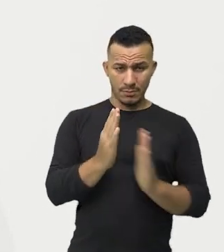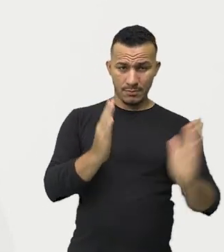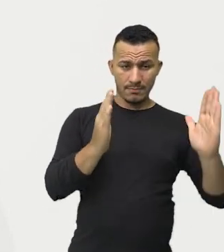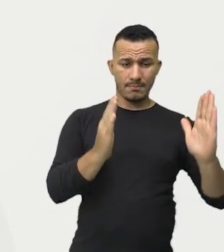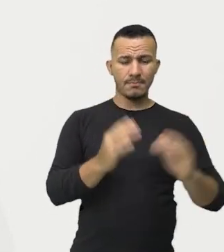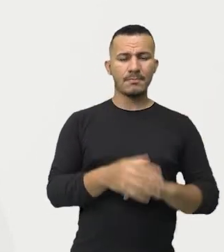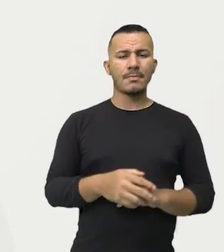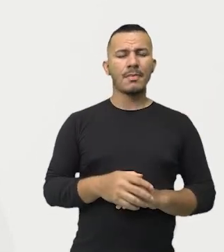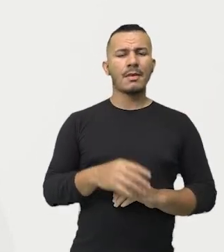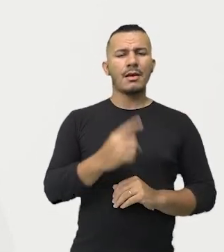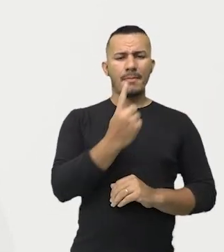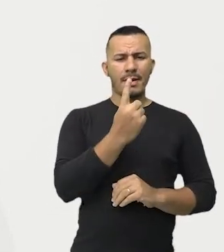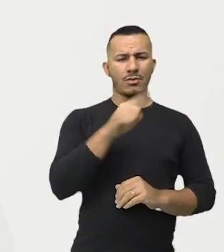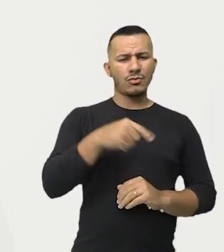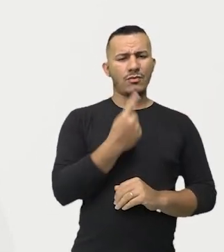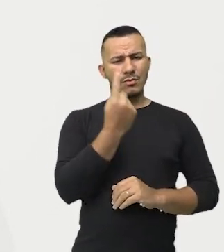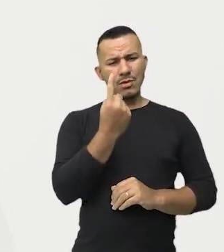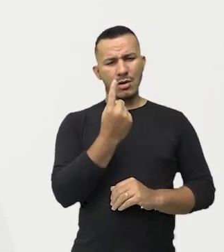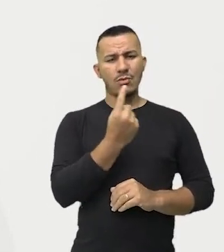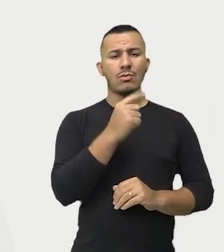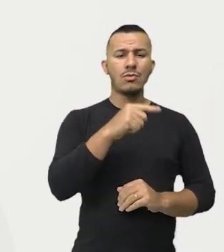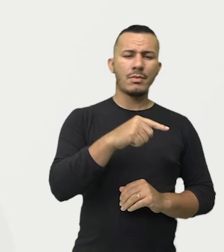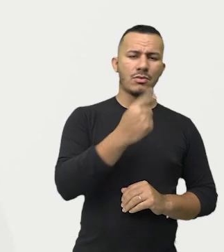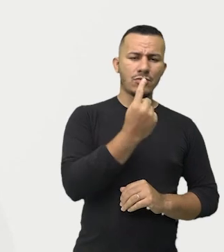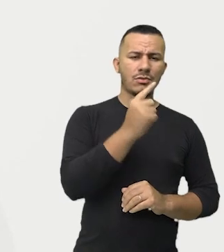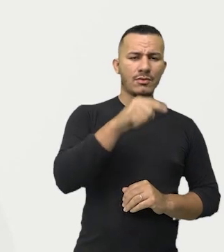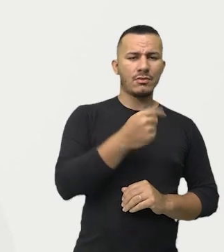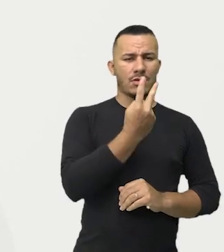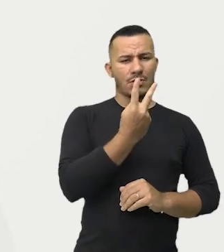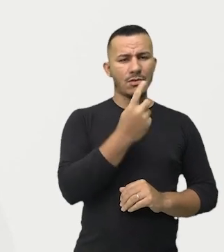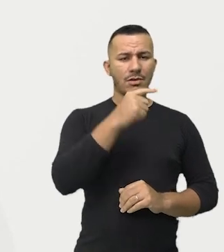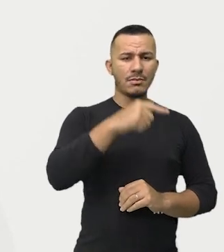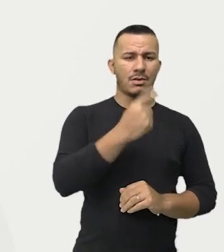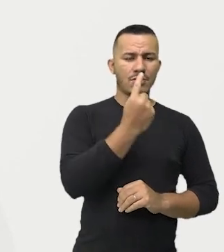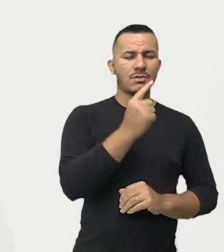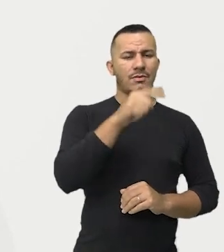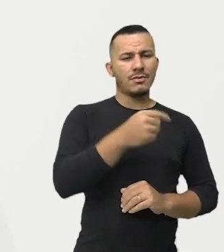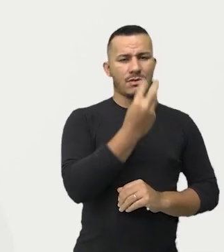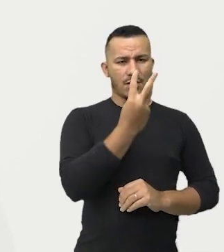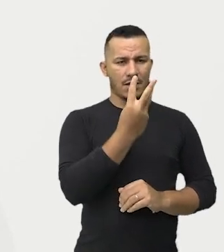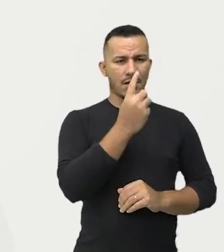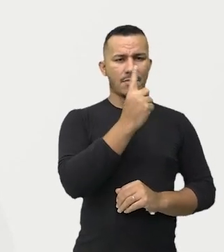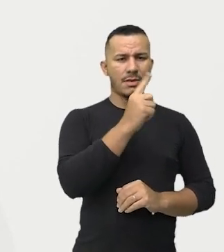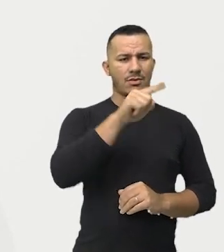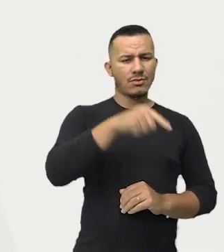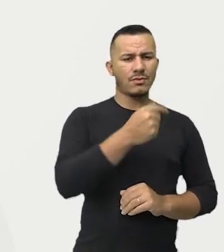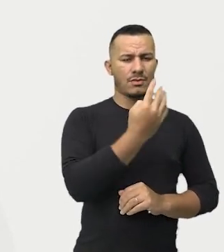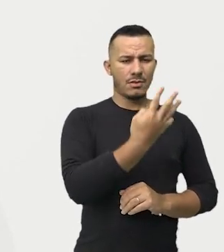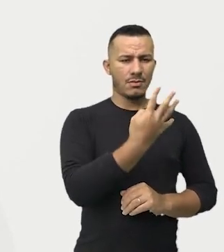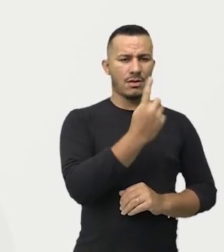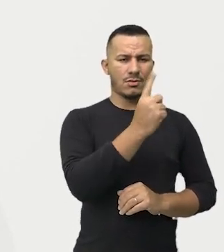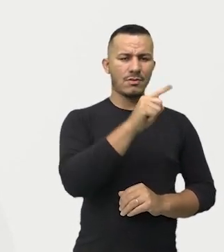ó, menos 1,1, menos 1,2, menos 1,3, menos